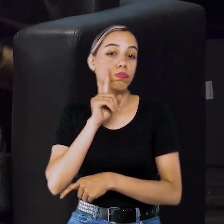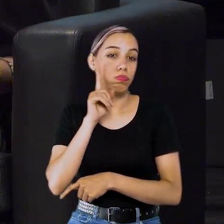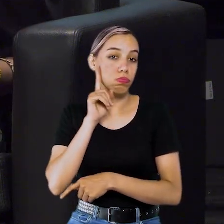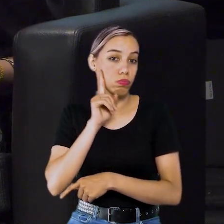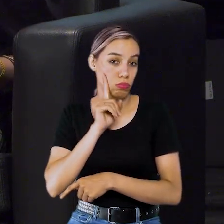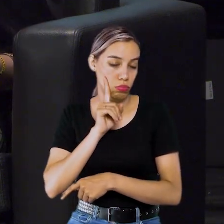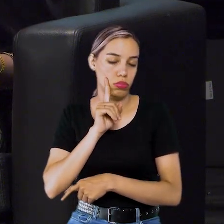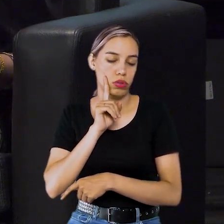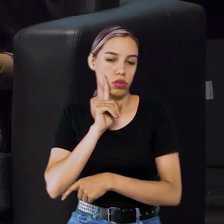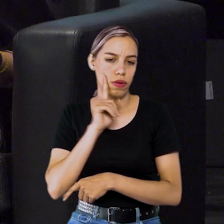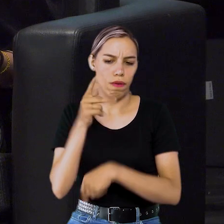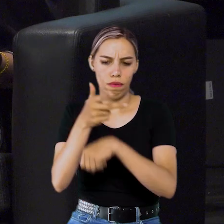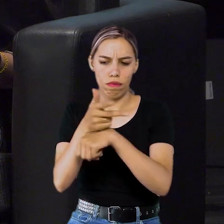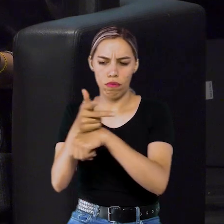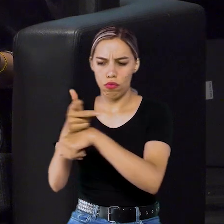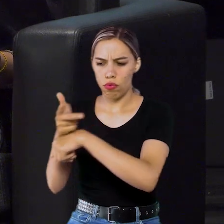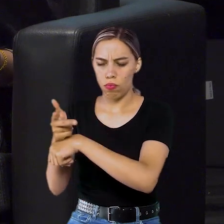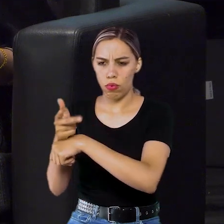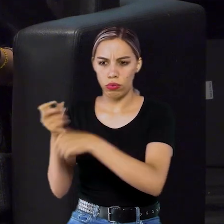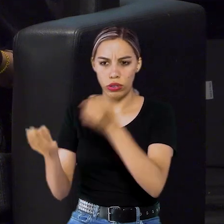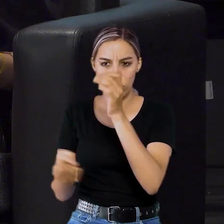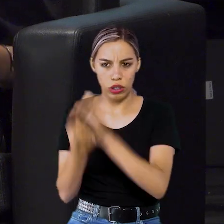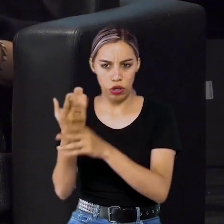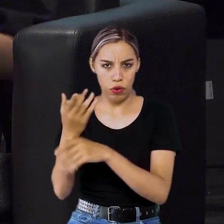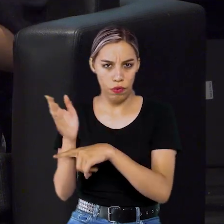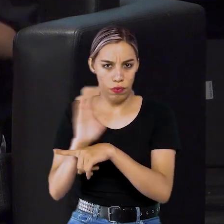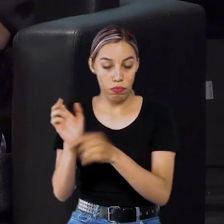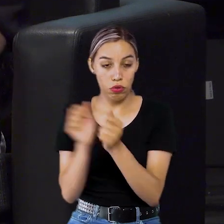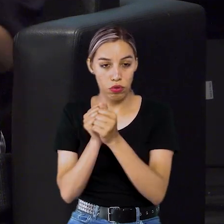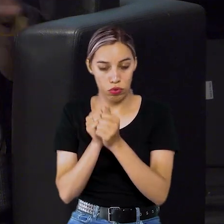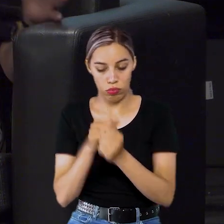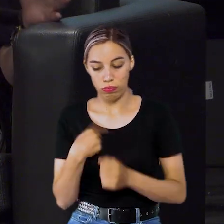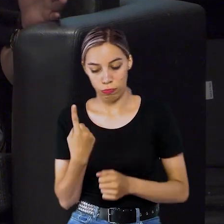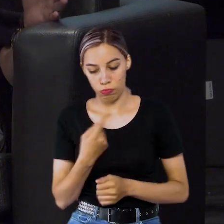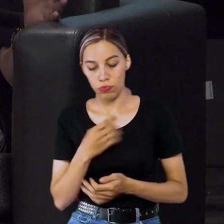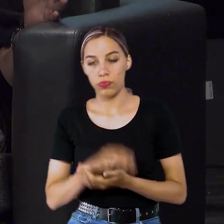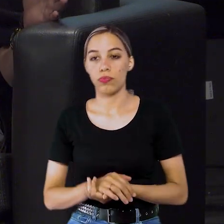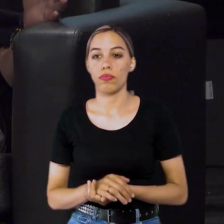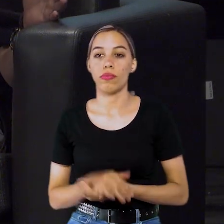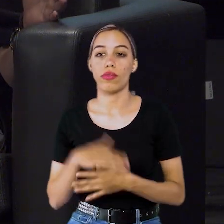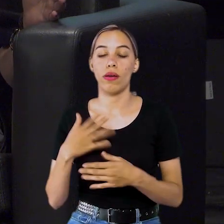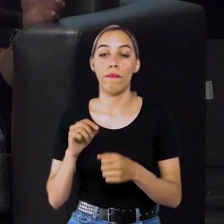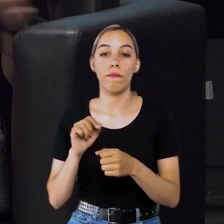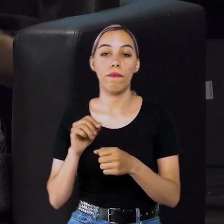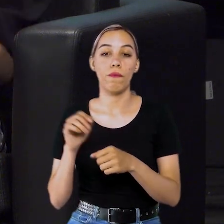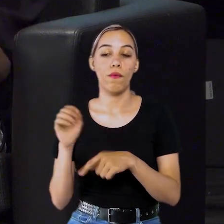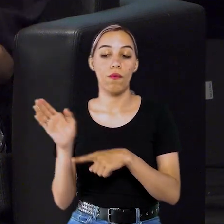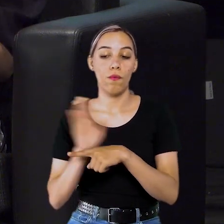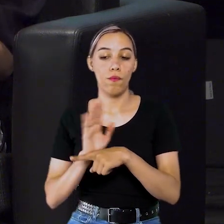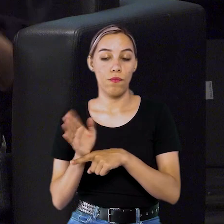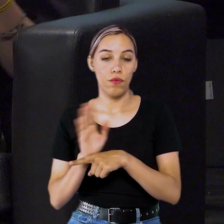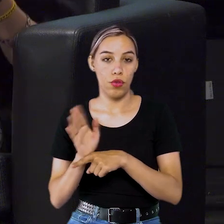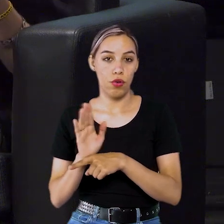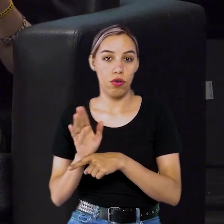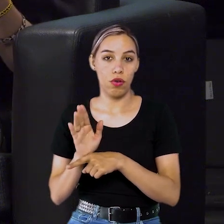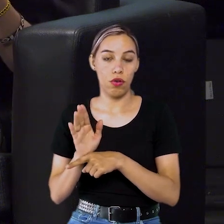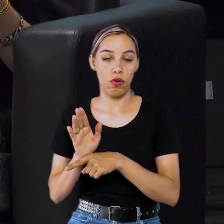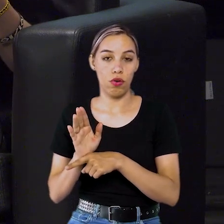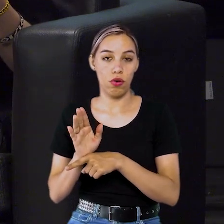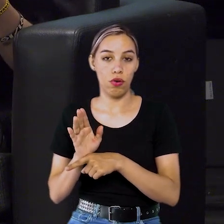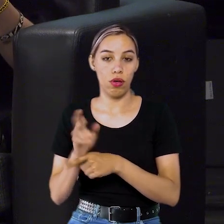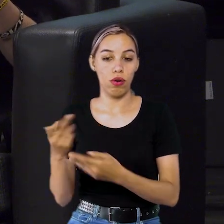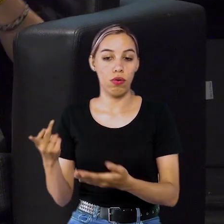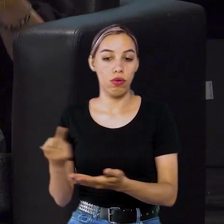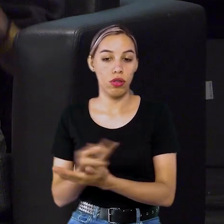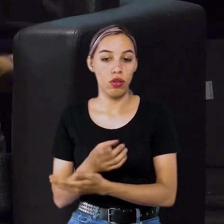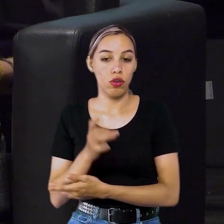que construiu esse filme junto com a gente. Mas que, como o filme se passou durante a pandemia, teve um momento que só nós